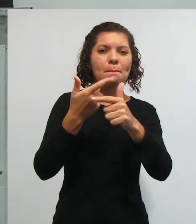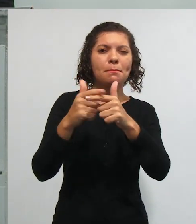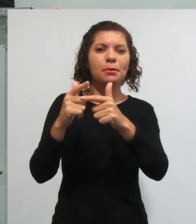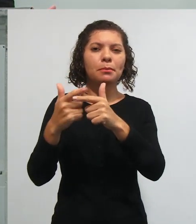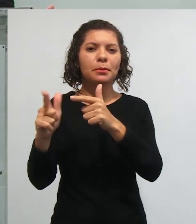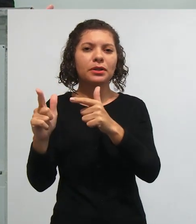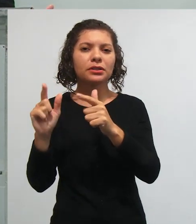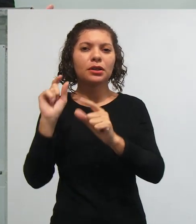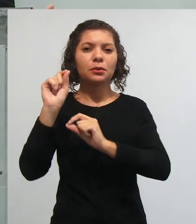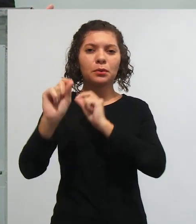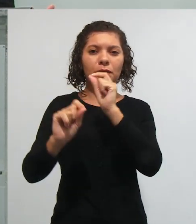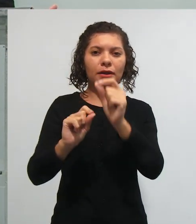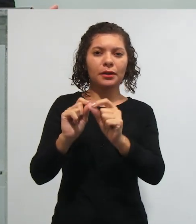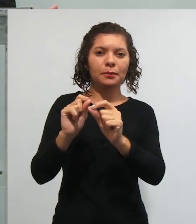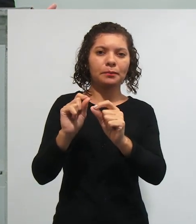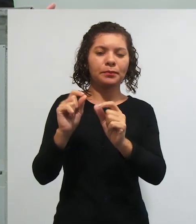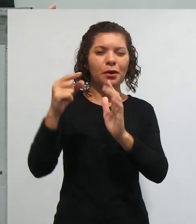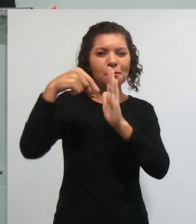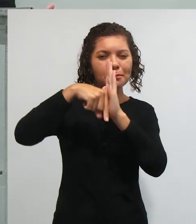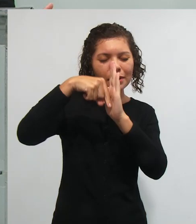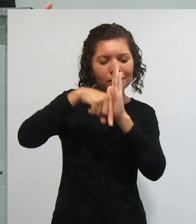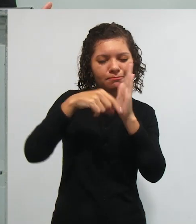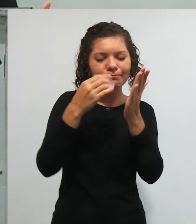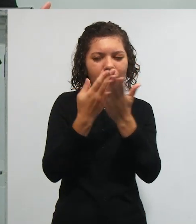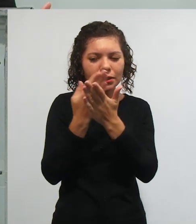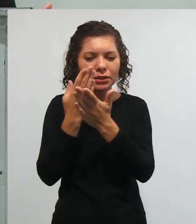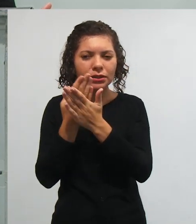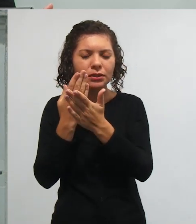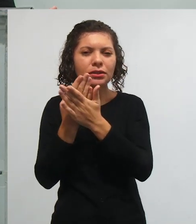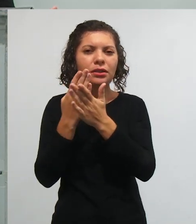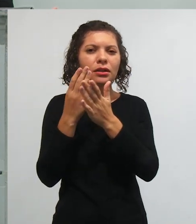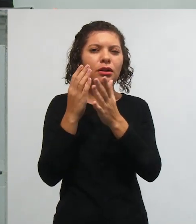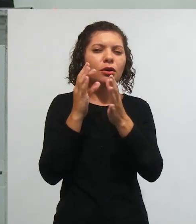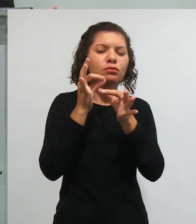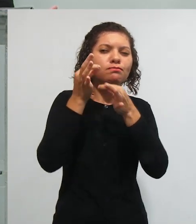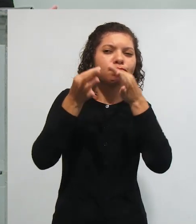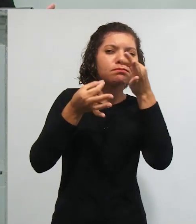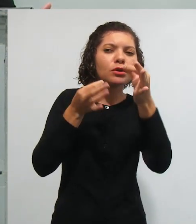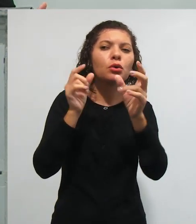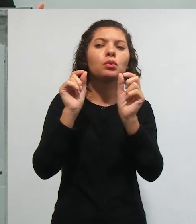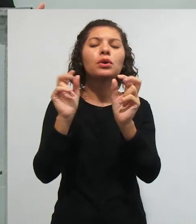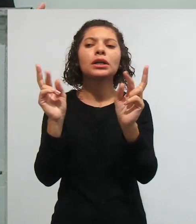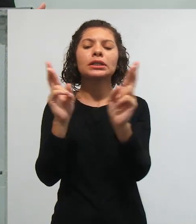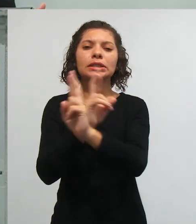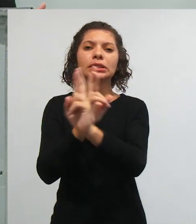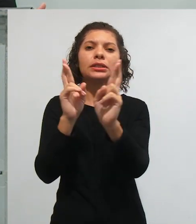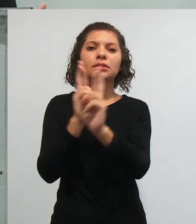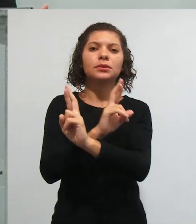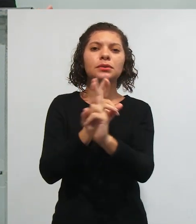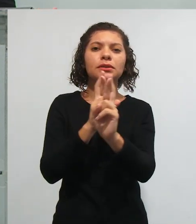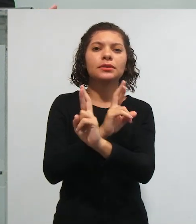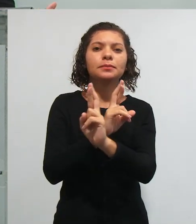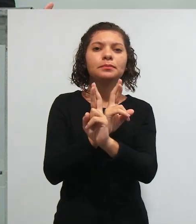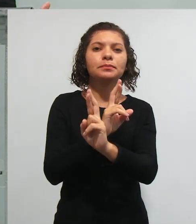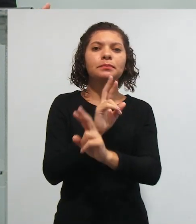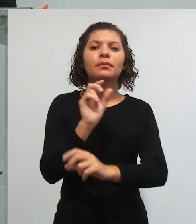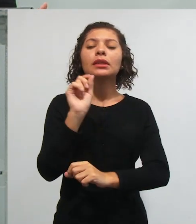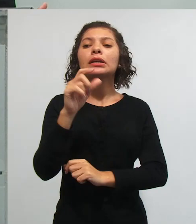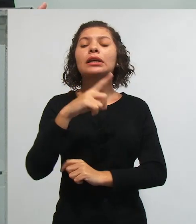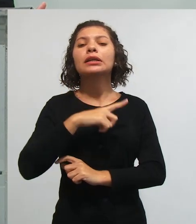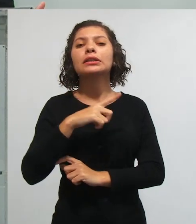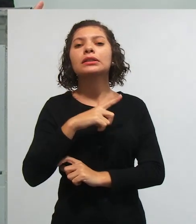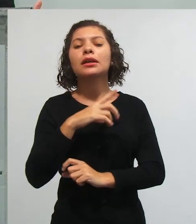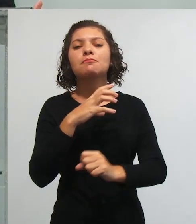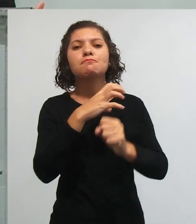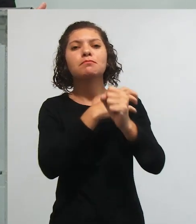problematizar é trazer a fundo questionar as causas dessas relações quem tem o